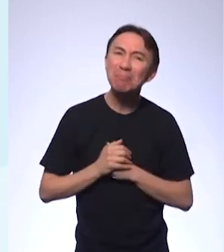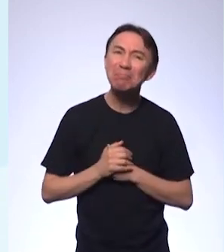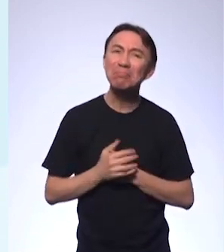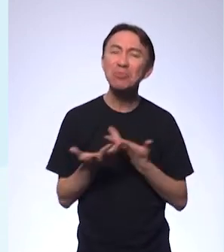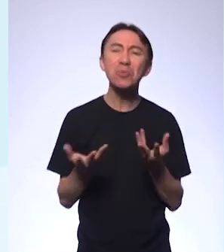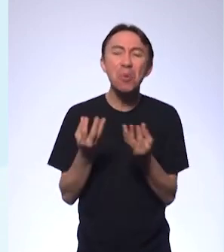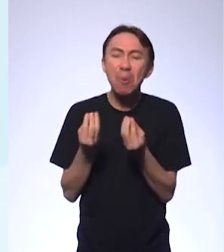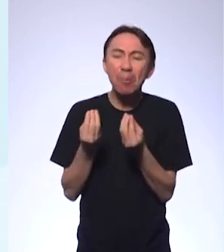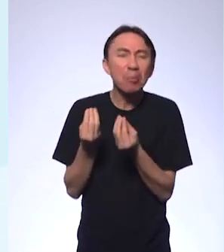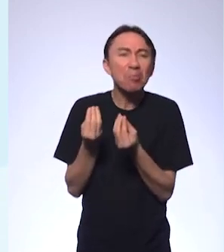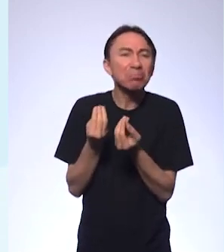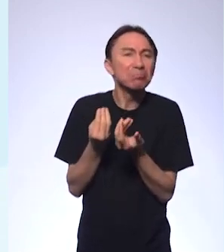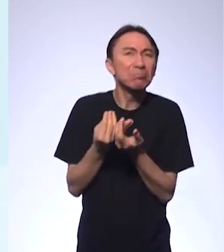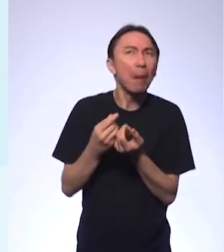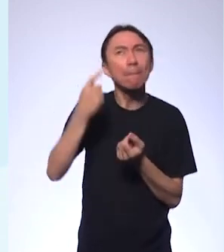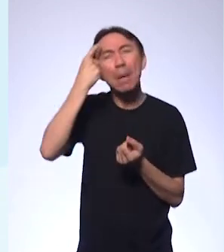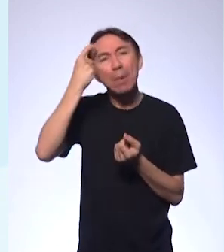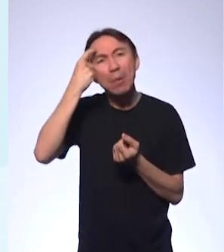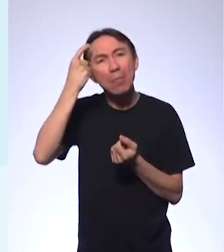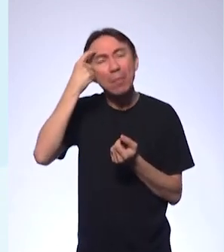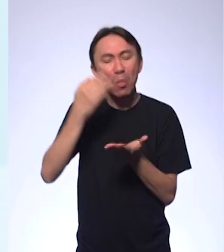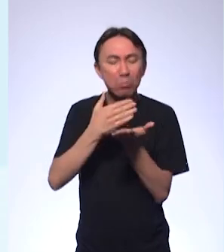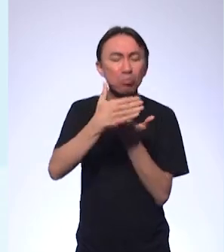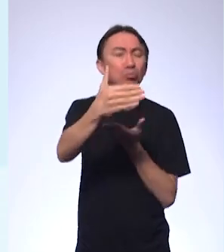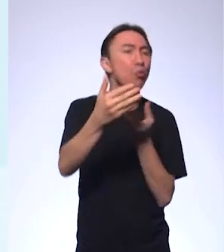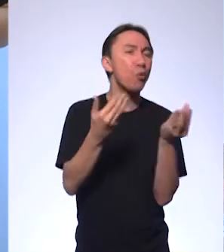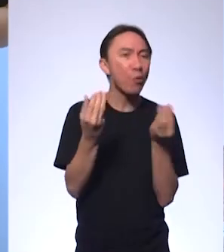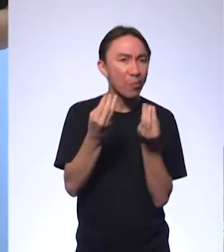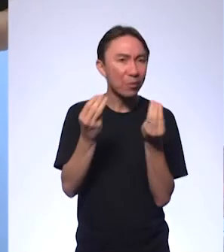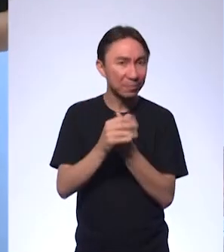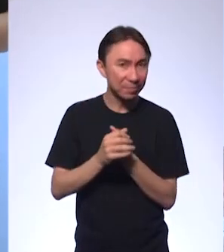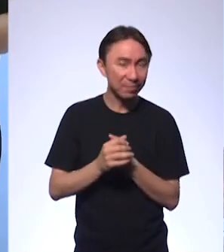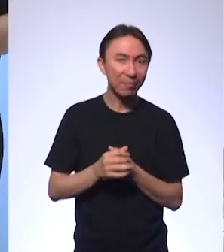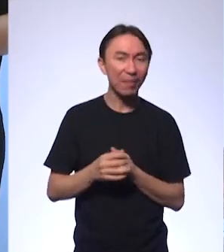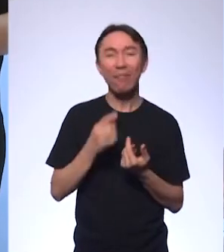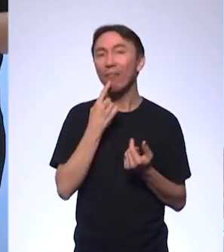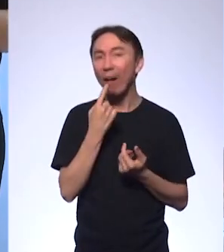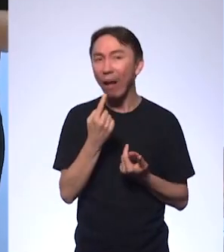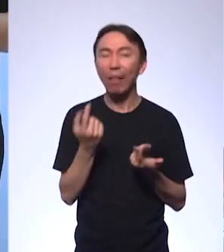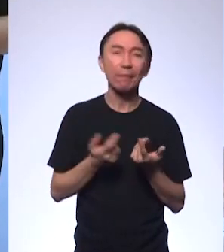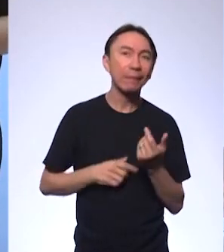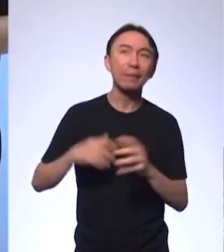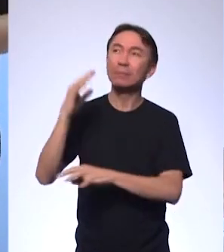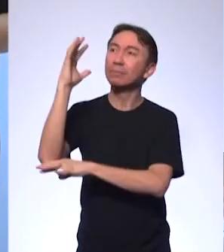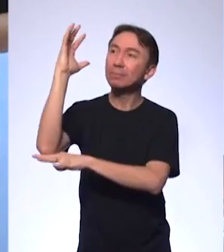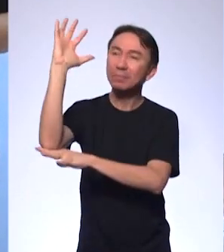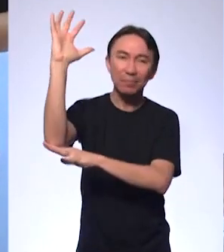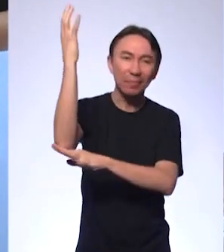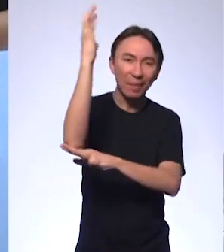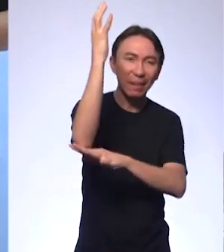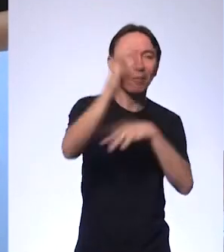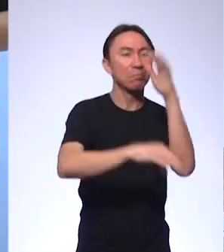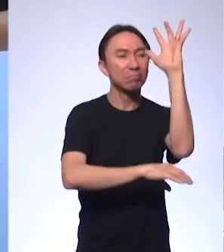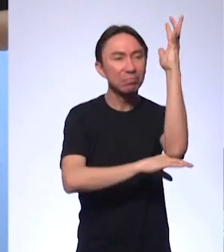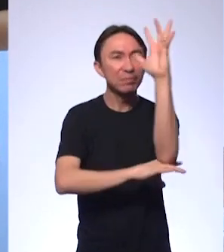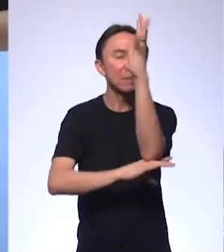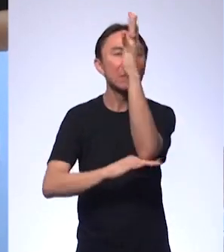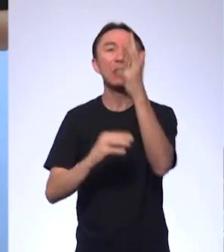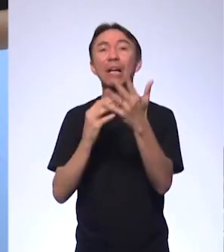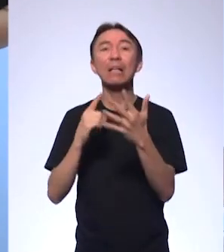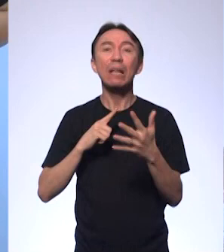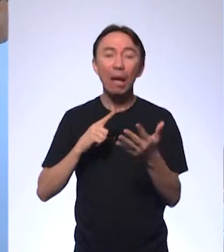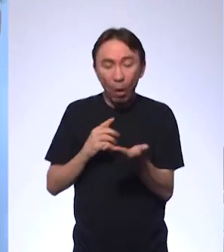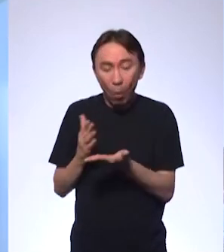fala sobre essa questão da natureza, existem aí alguns movimentos, né, que